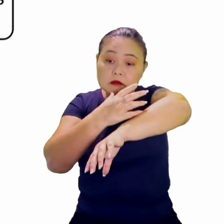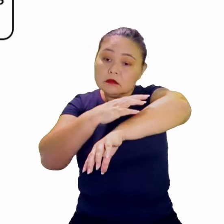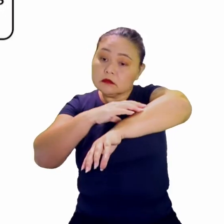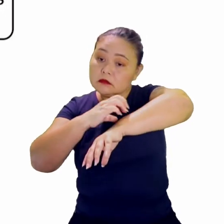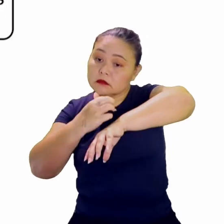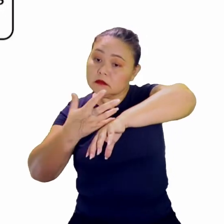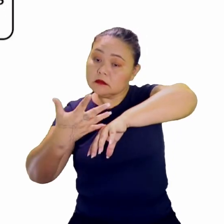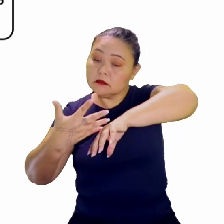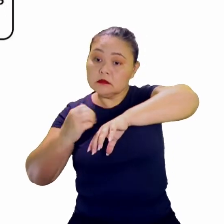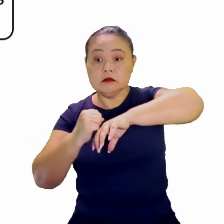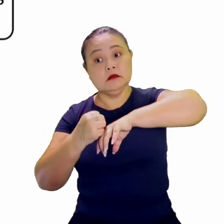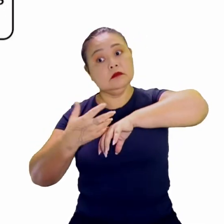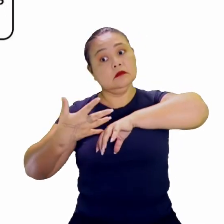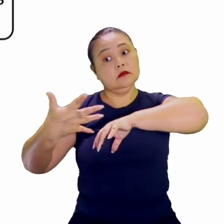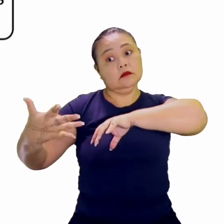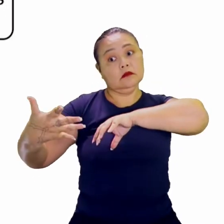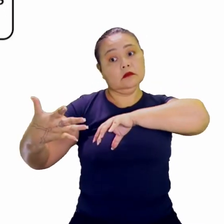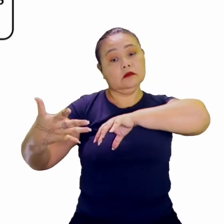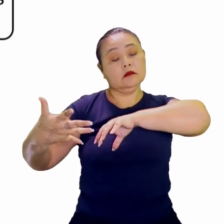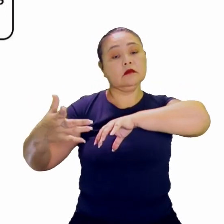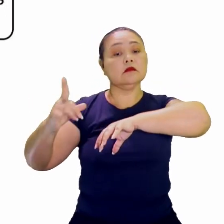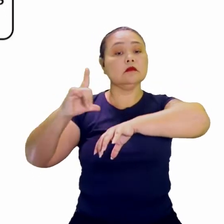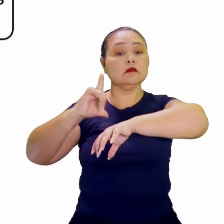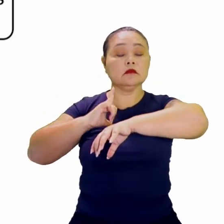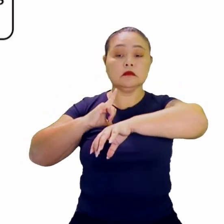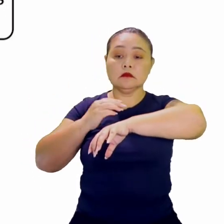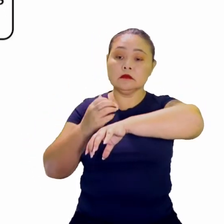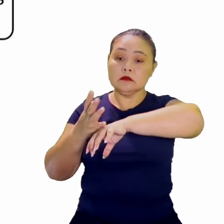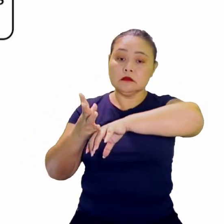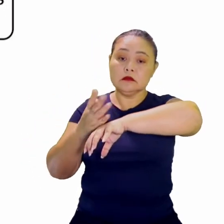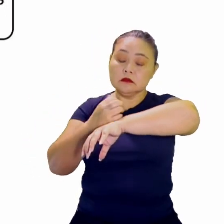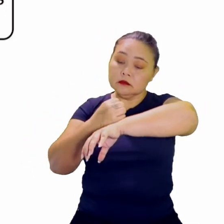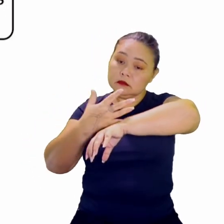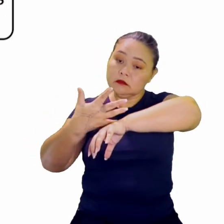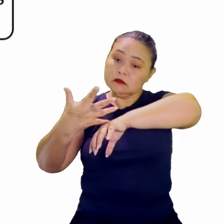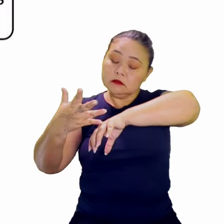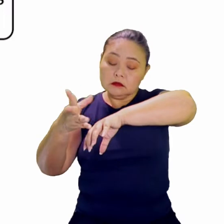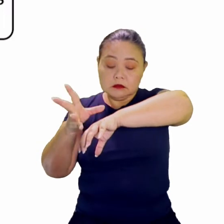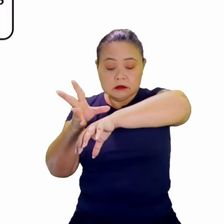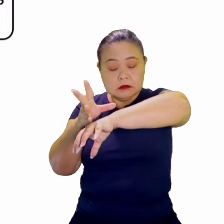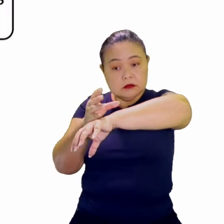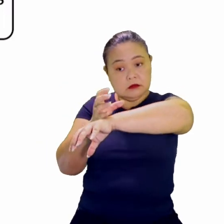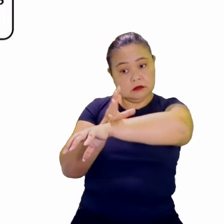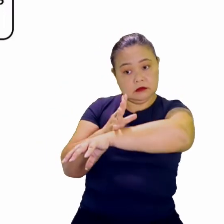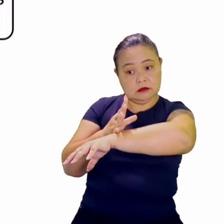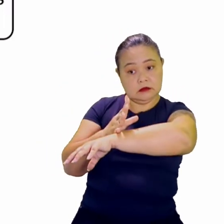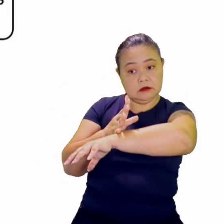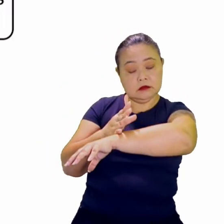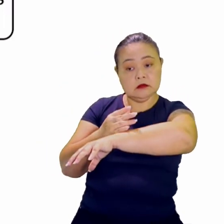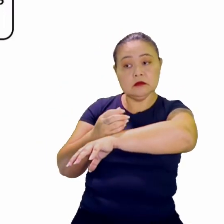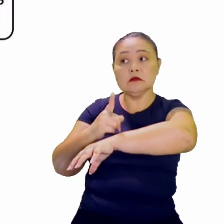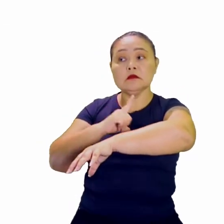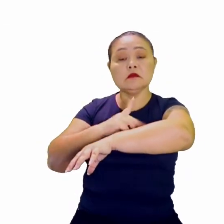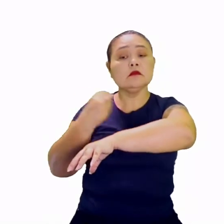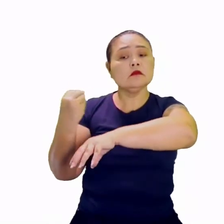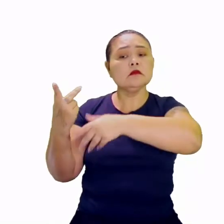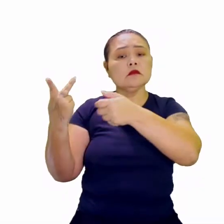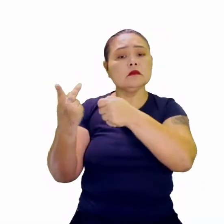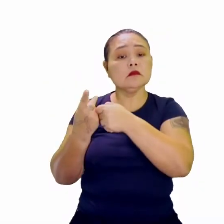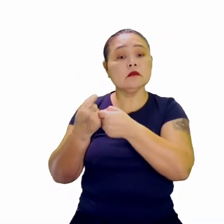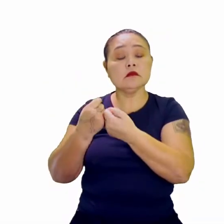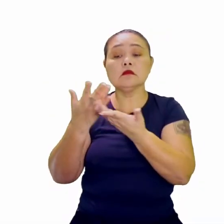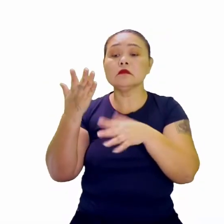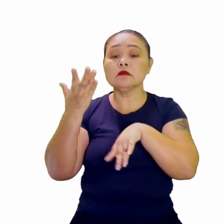fase excêntrica. Então, há um alongamento e há um encurtamento. Como que isso fica